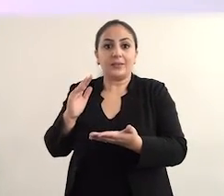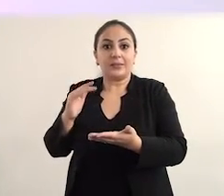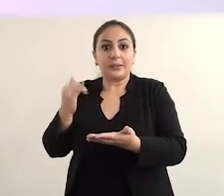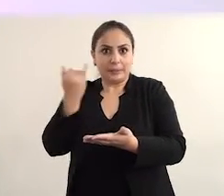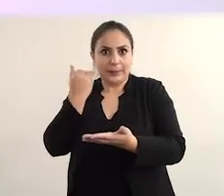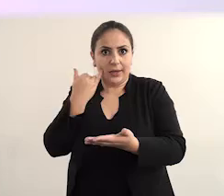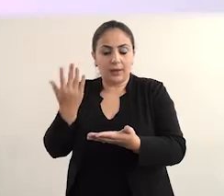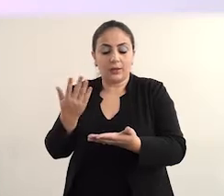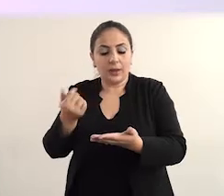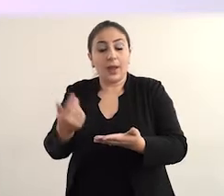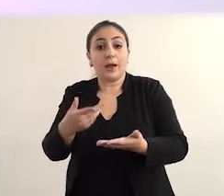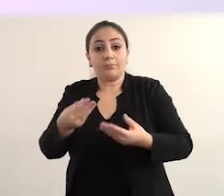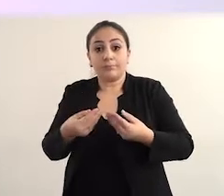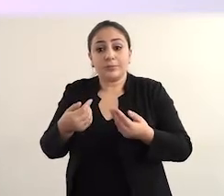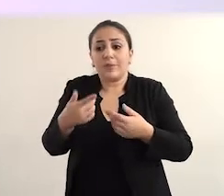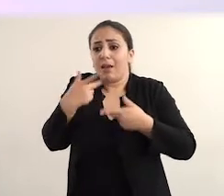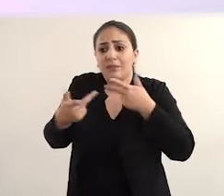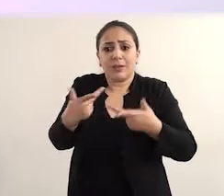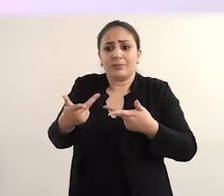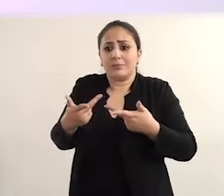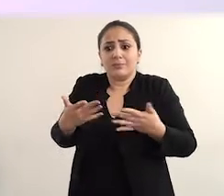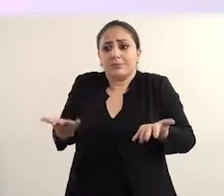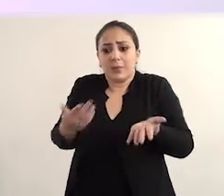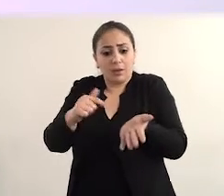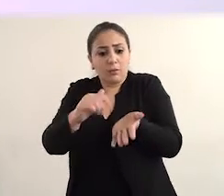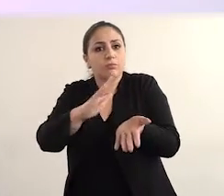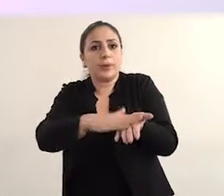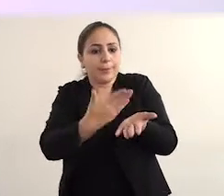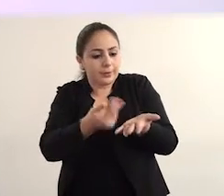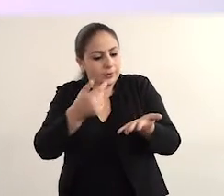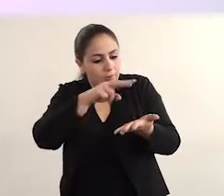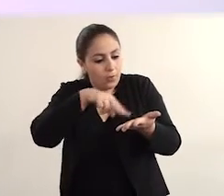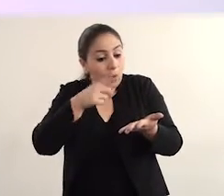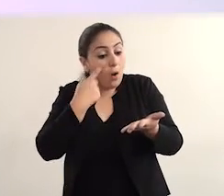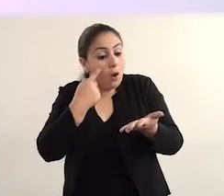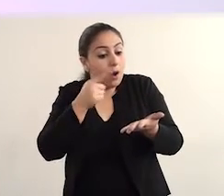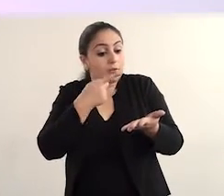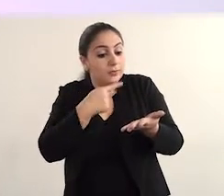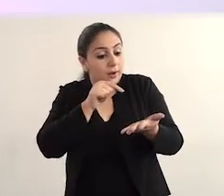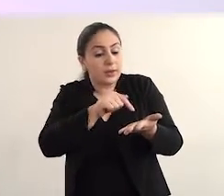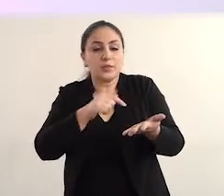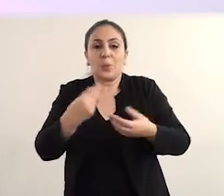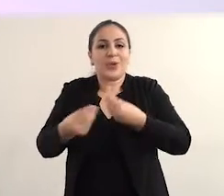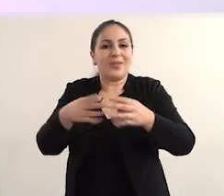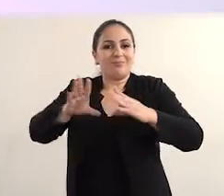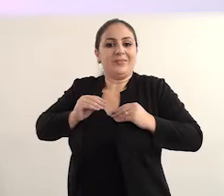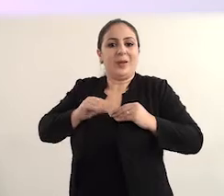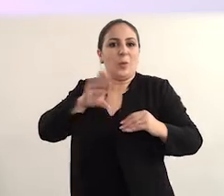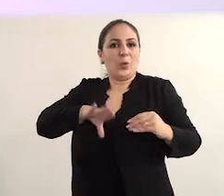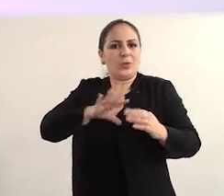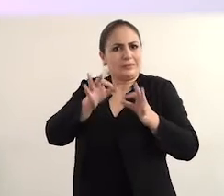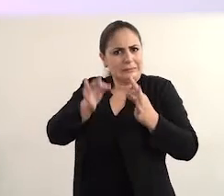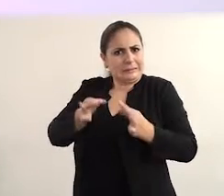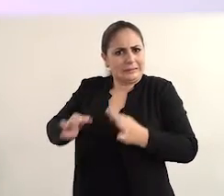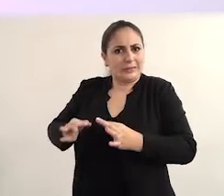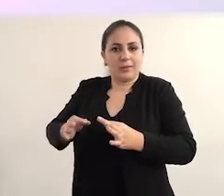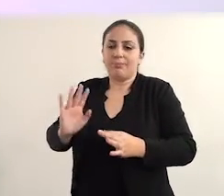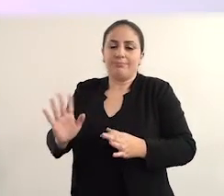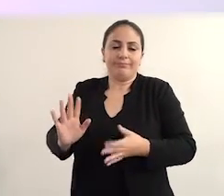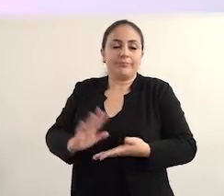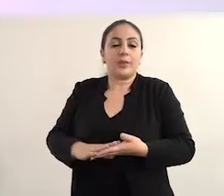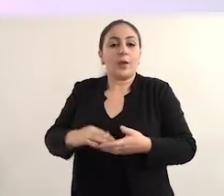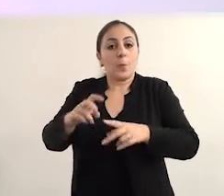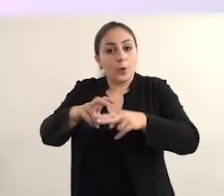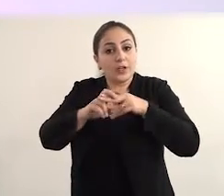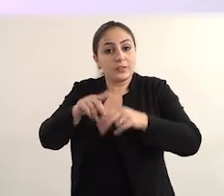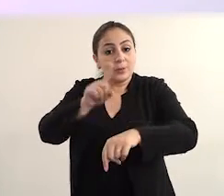língua portuguesa, então tem que interpretar para ela, olha, o que quer dizer isso e tal. Então, a gente são situações